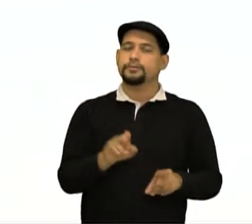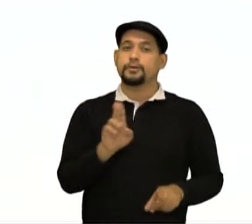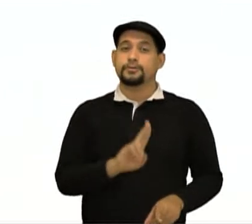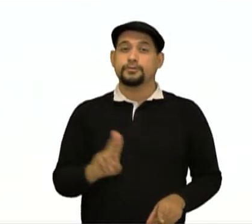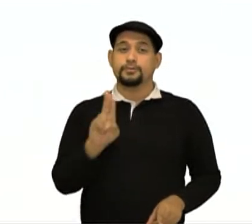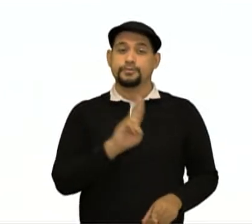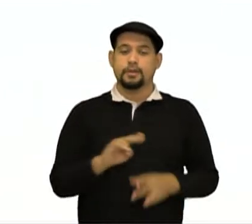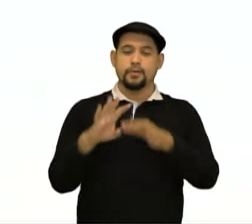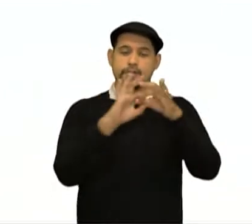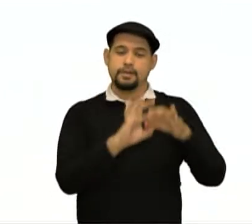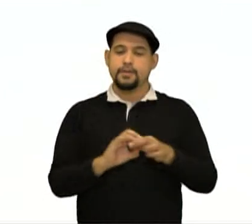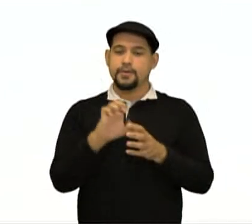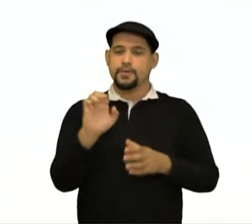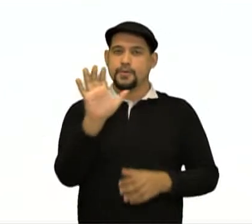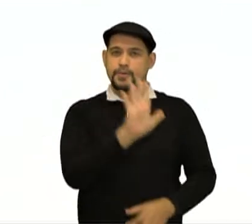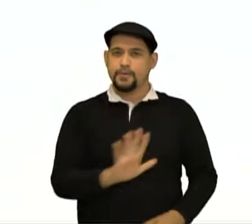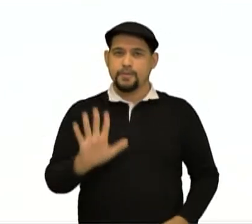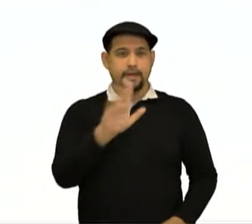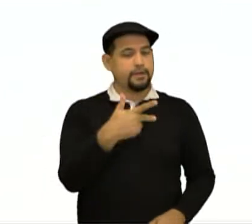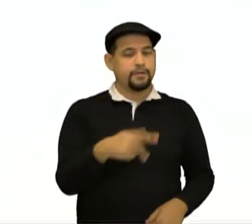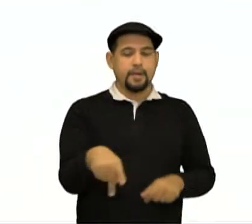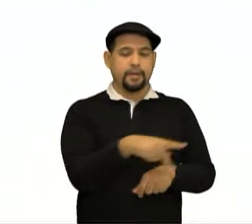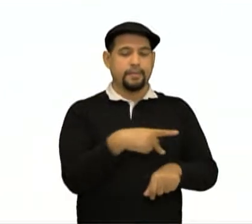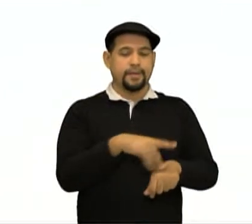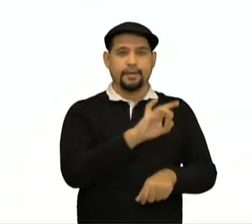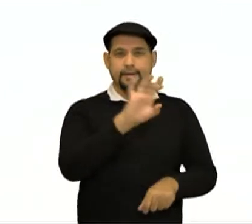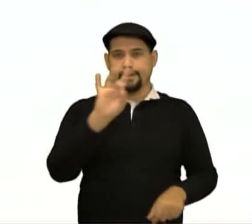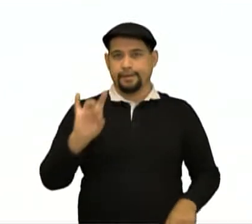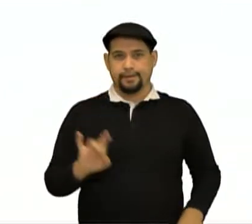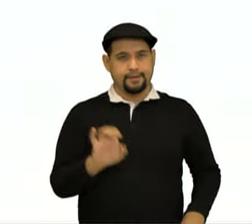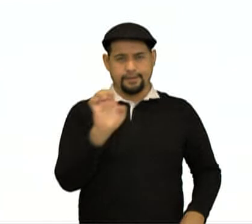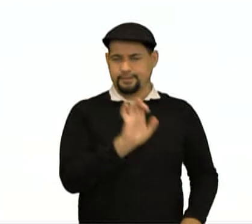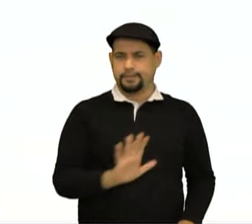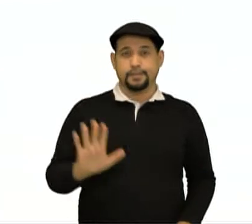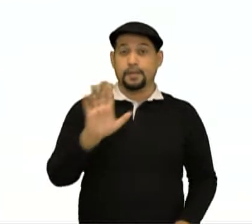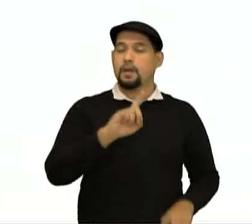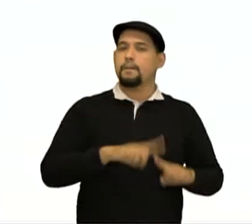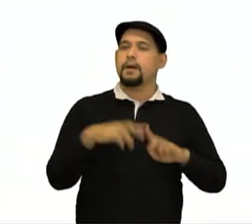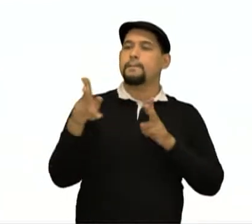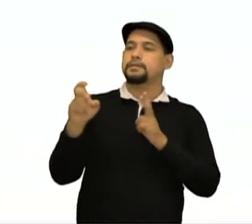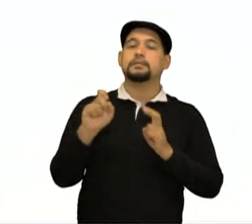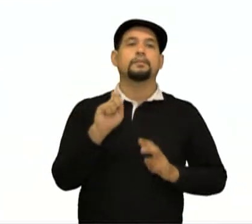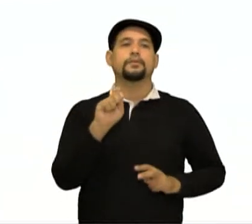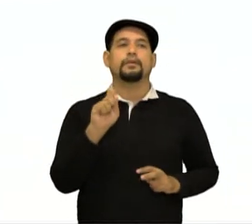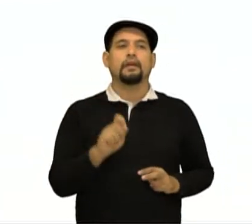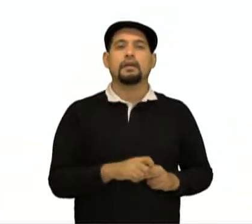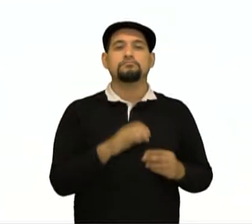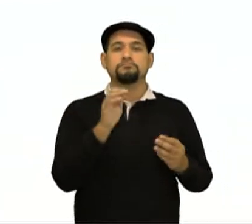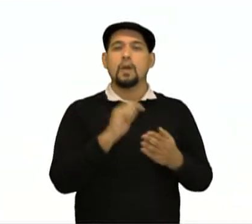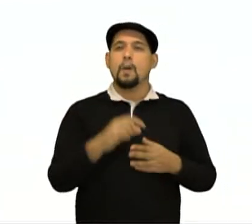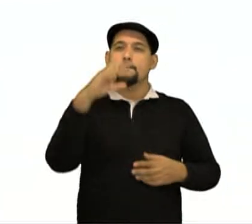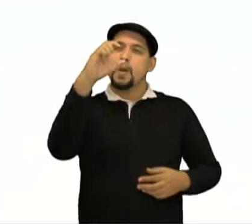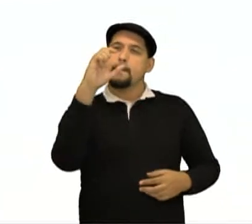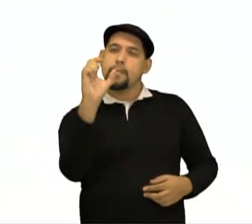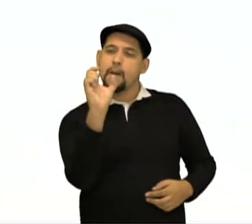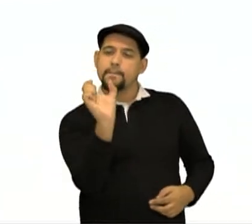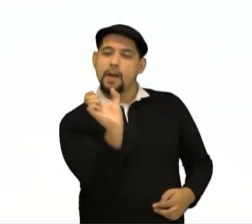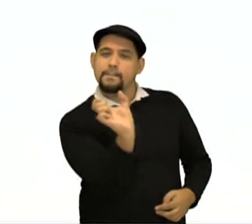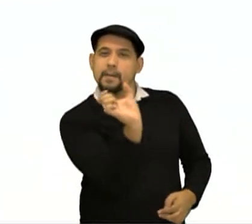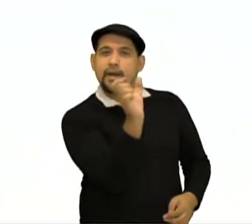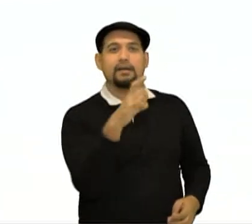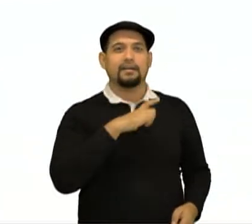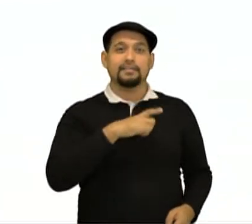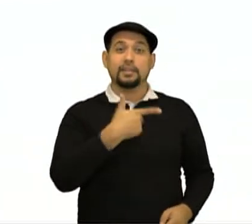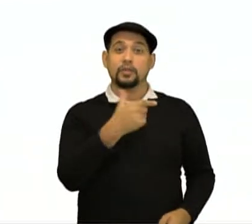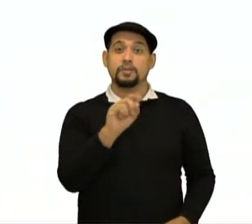coloca-se união europeia não coloca seus países individualmente da Europa mas se observam fatias do mercado econômico